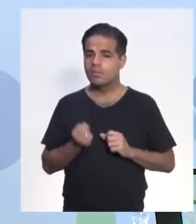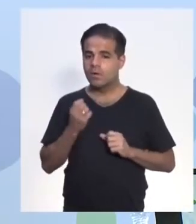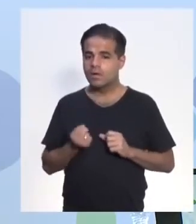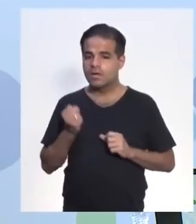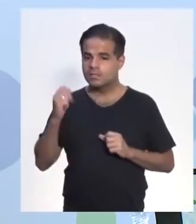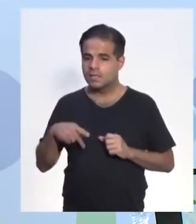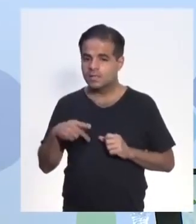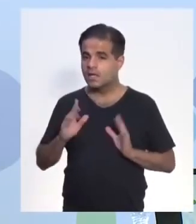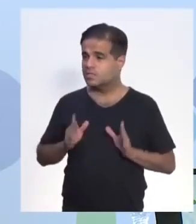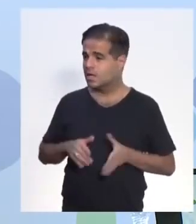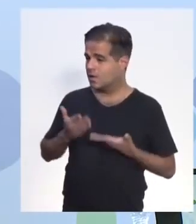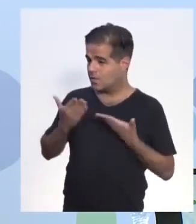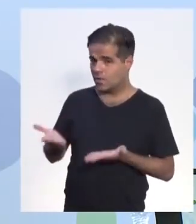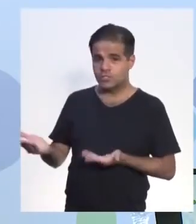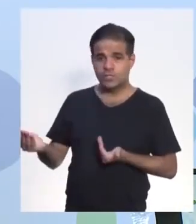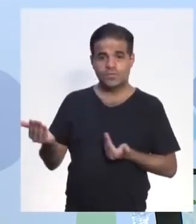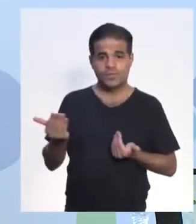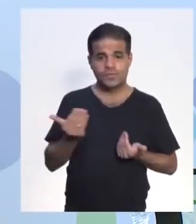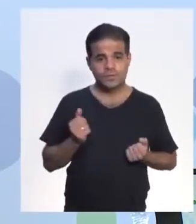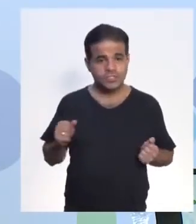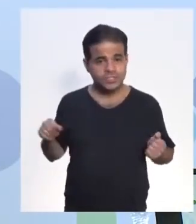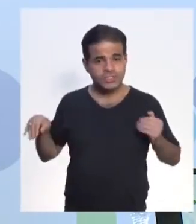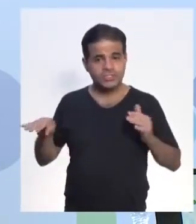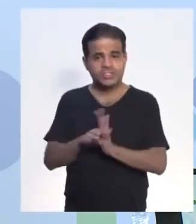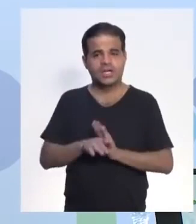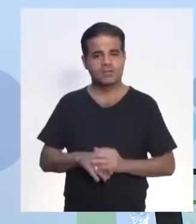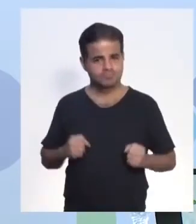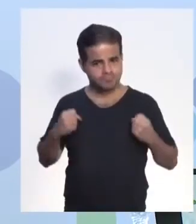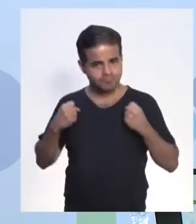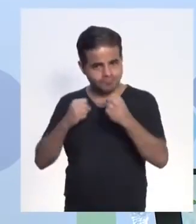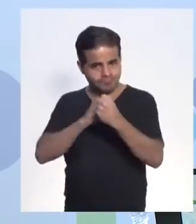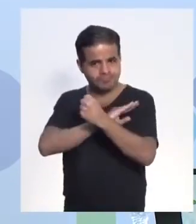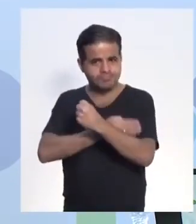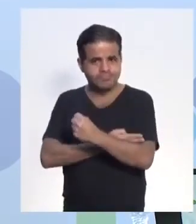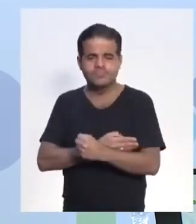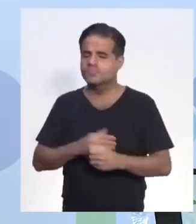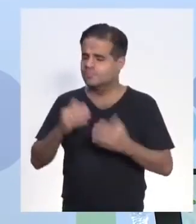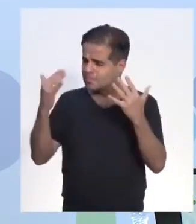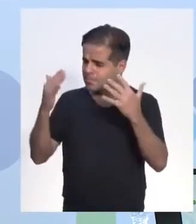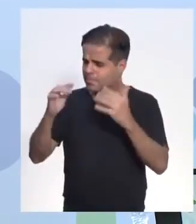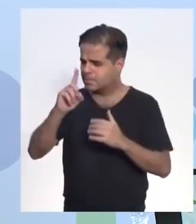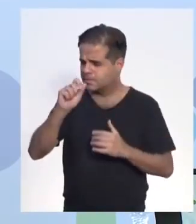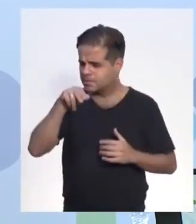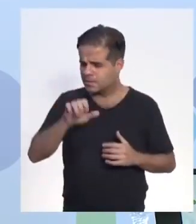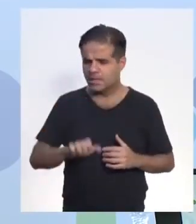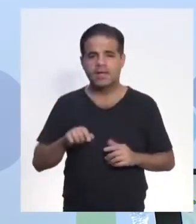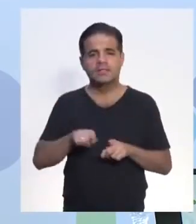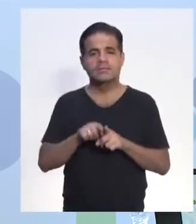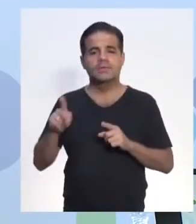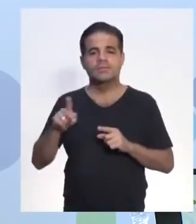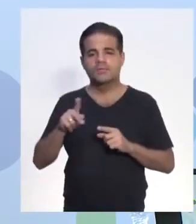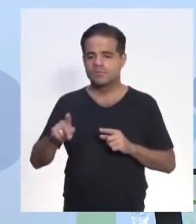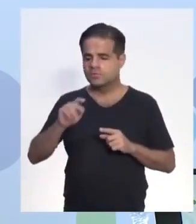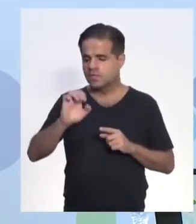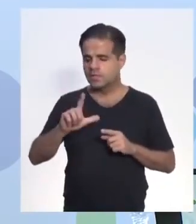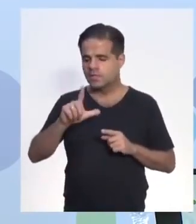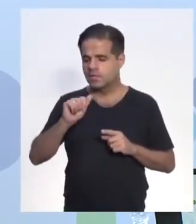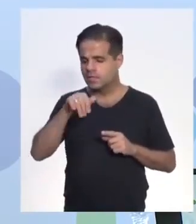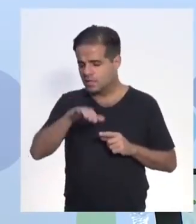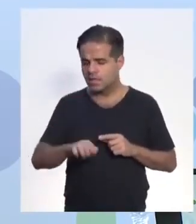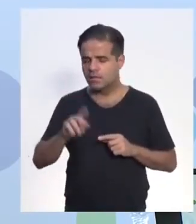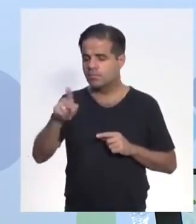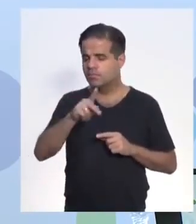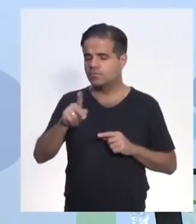aposentar, porque a juventude vem com força. Parabéns, Daniele, parabéns aí à professora Elaine, ao